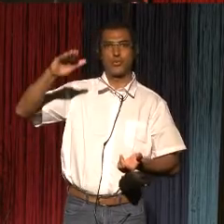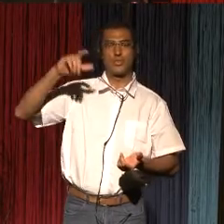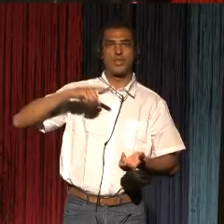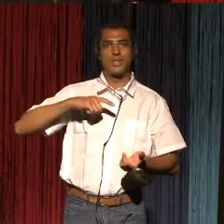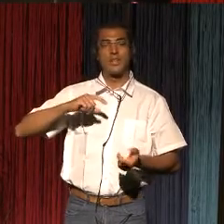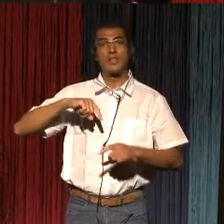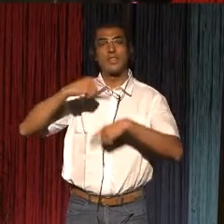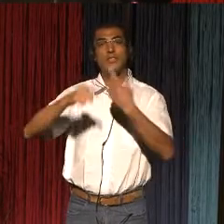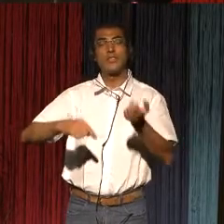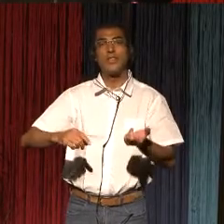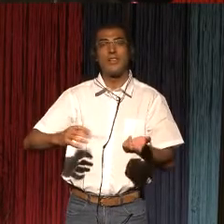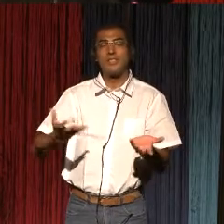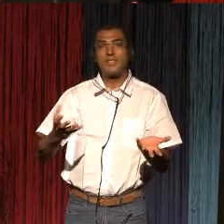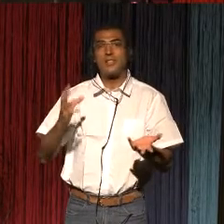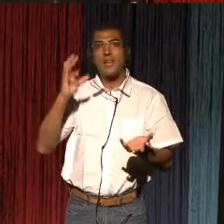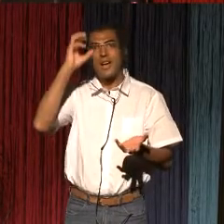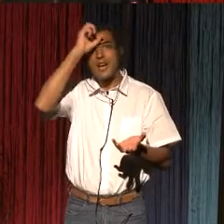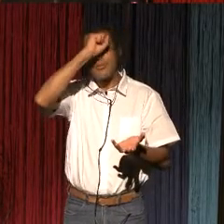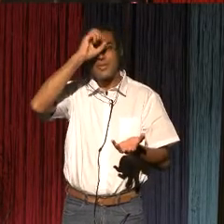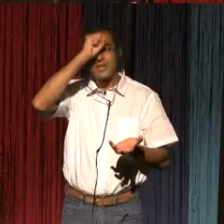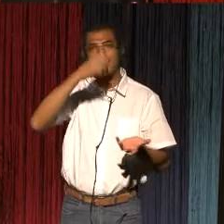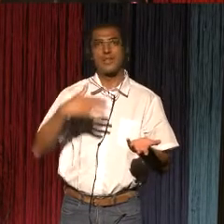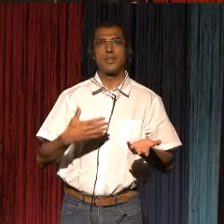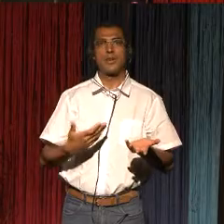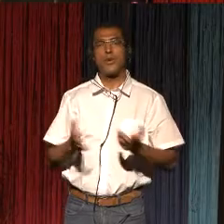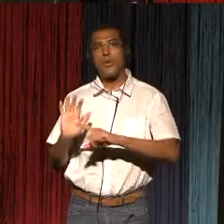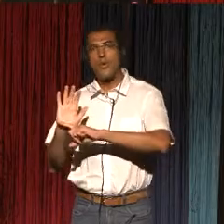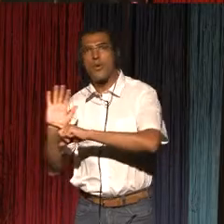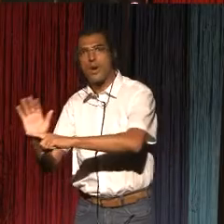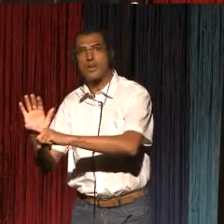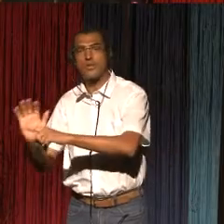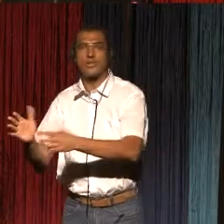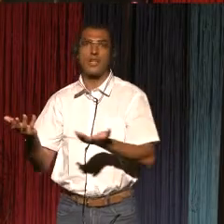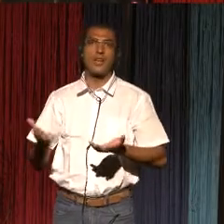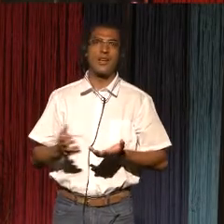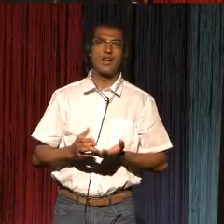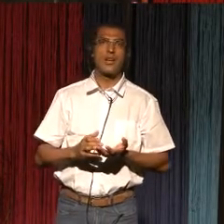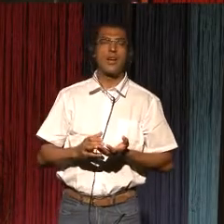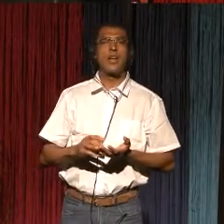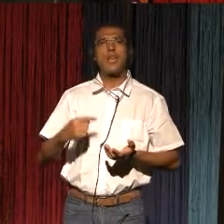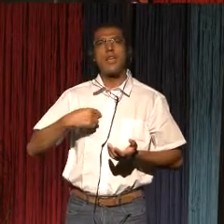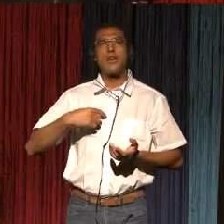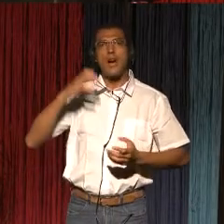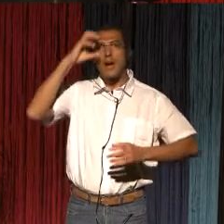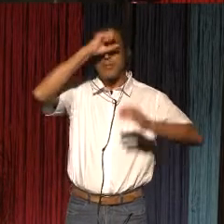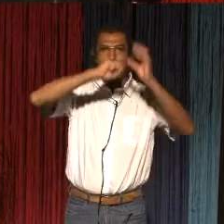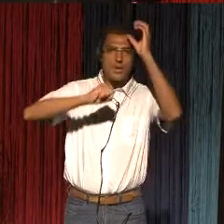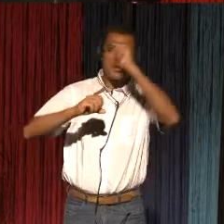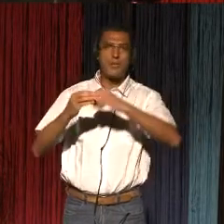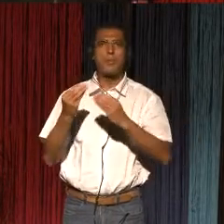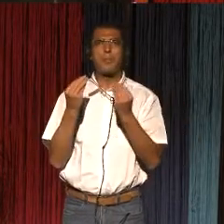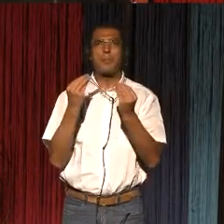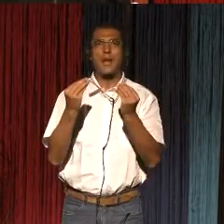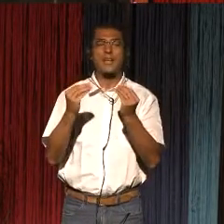a fazer aquilo que a gente quer. A gente nunca evoluiu para aprender só pelo aprender. Não, a